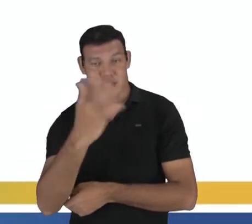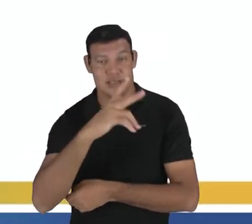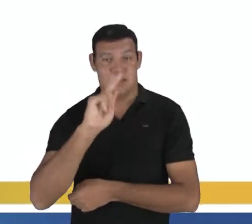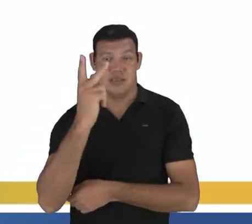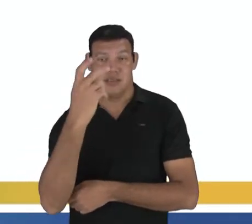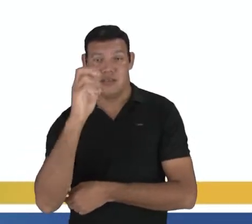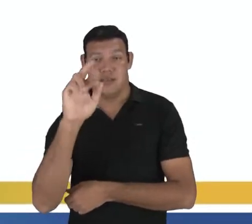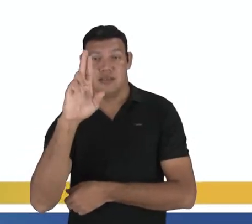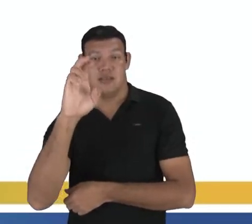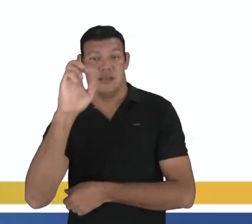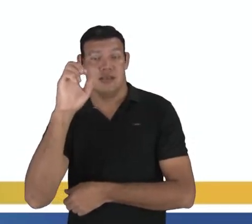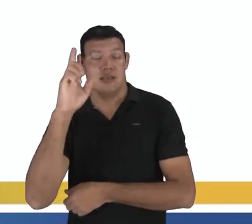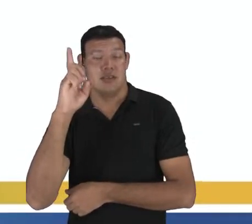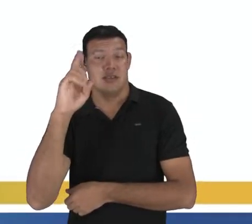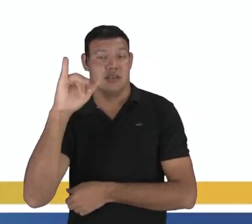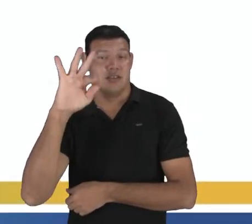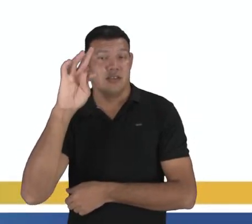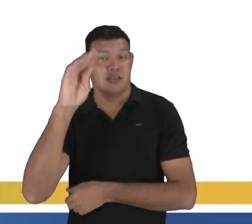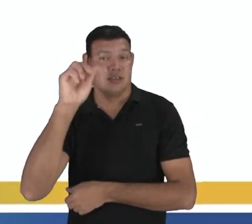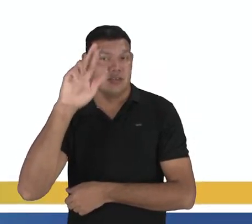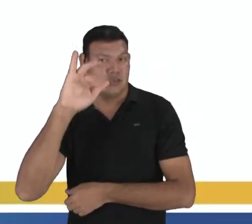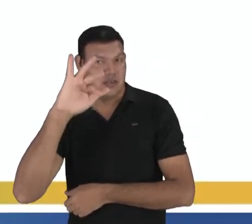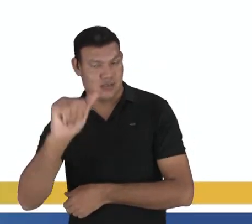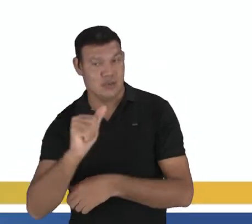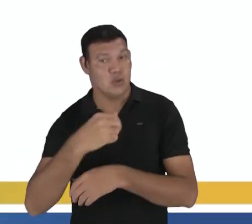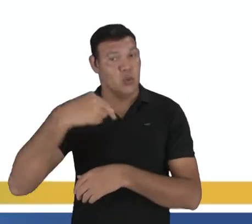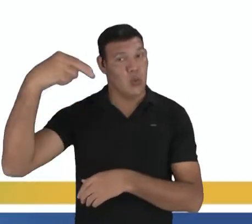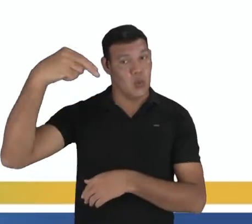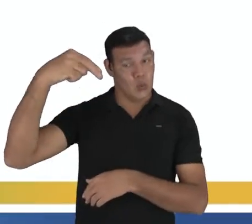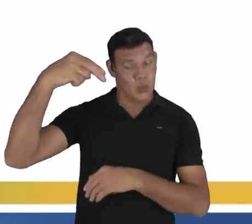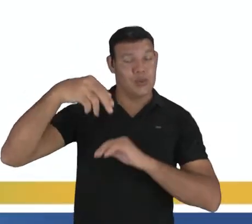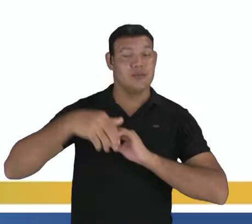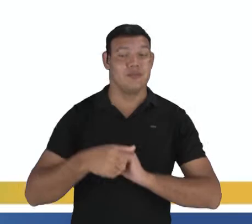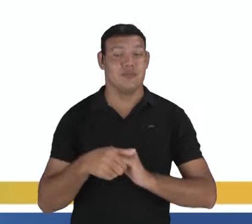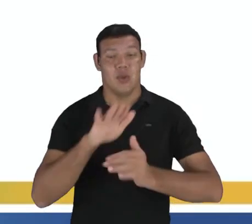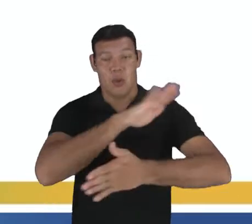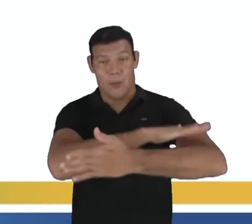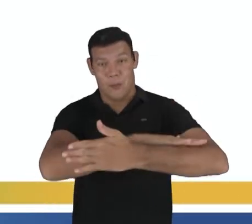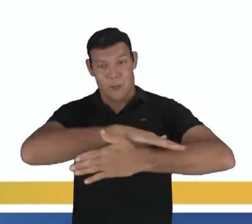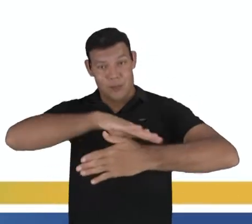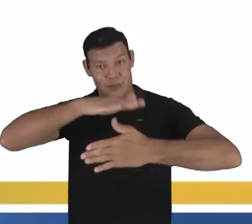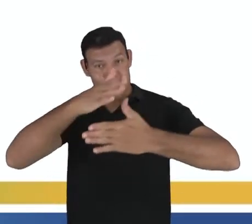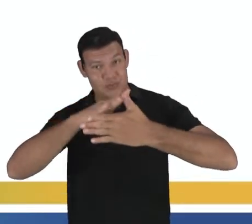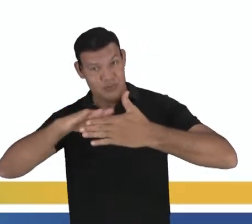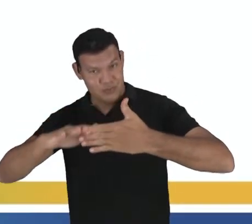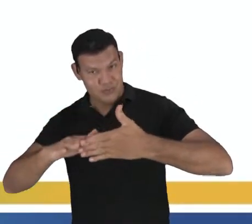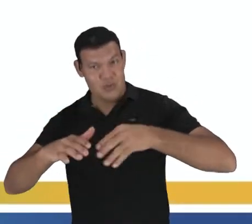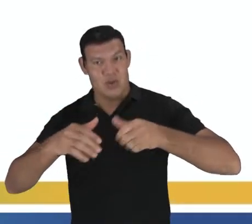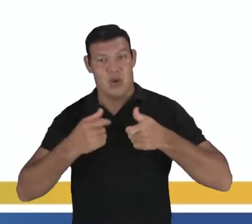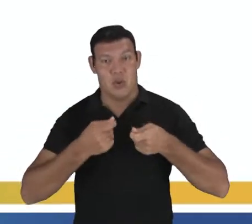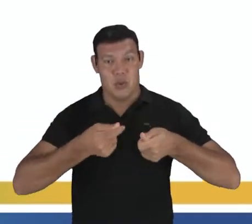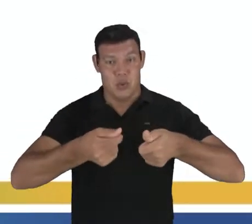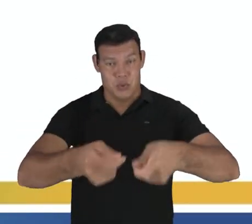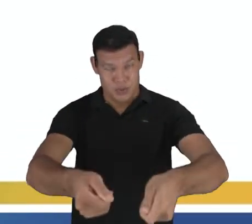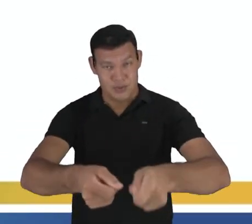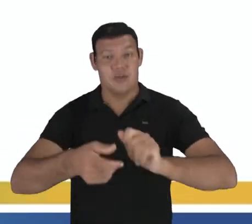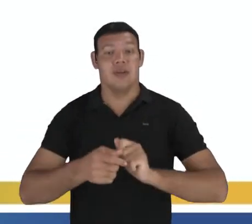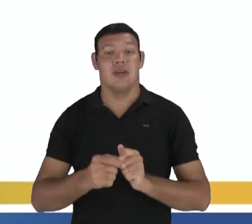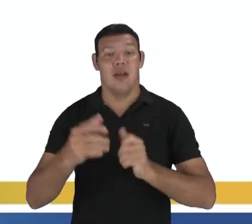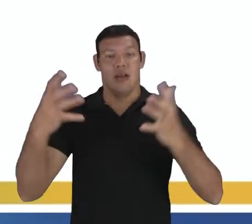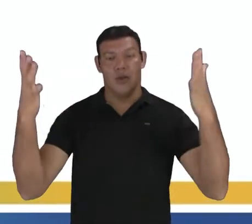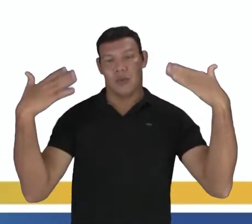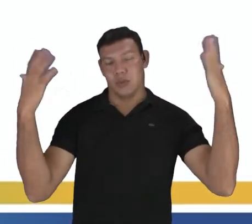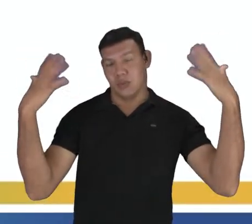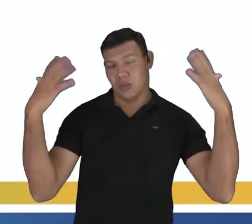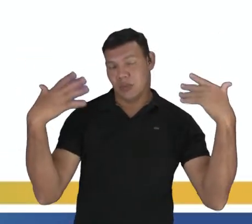produção exercida no litoral, né? O Nordeste aí, né? No litoral. O solo e o clima favoráveis